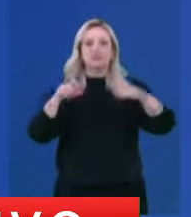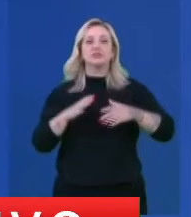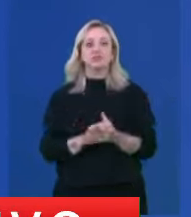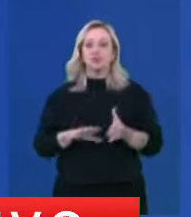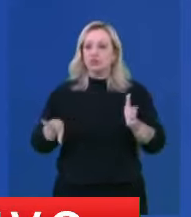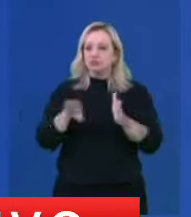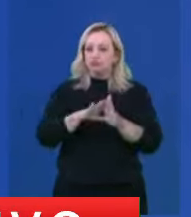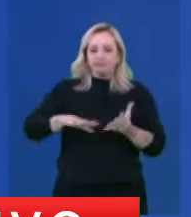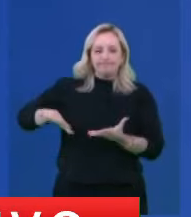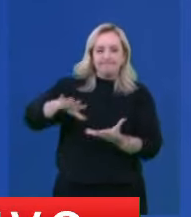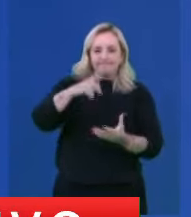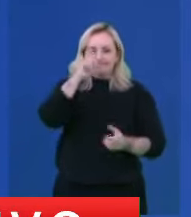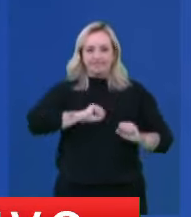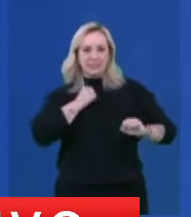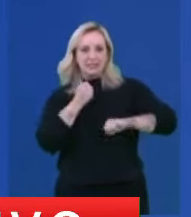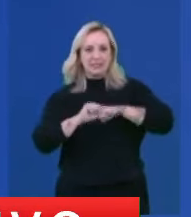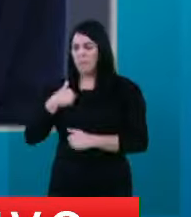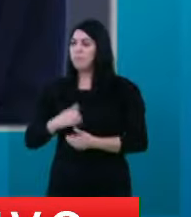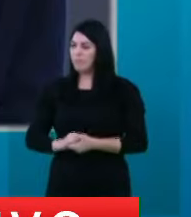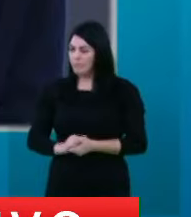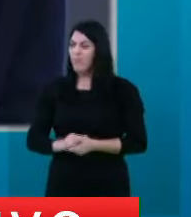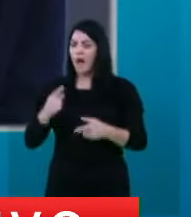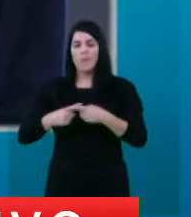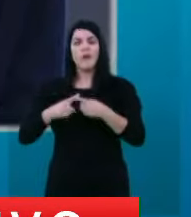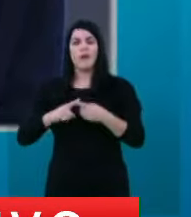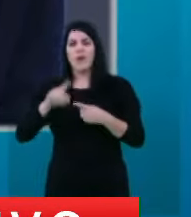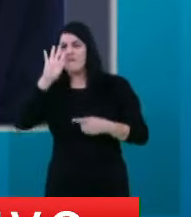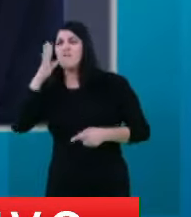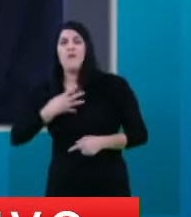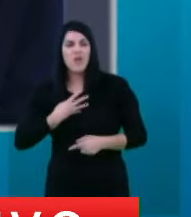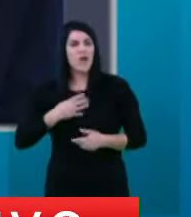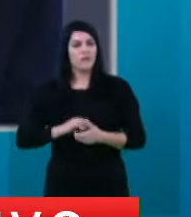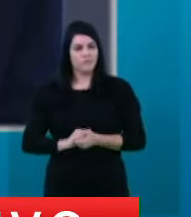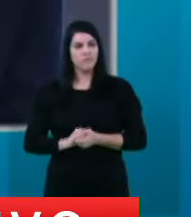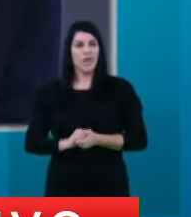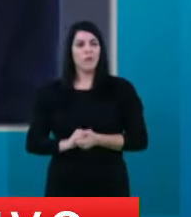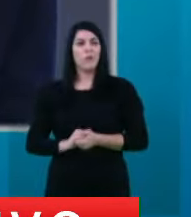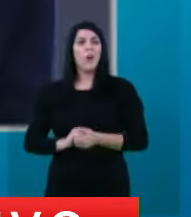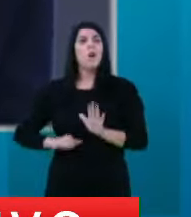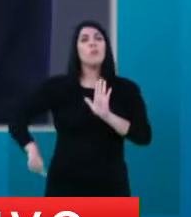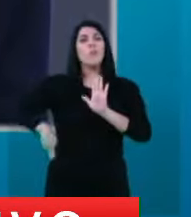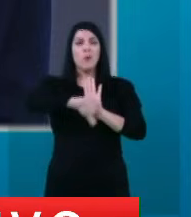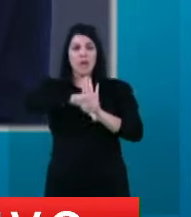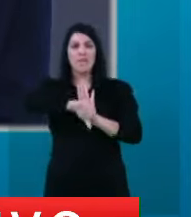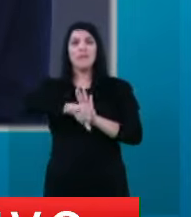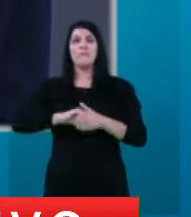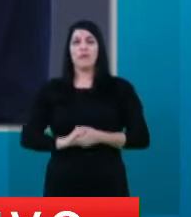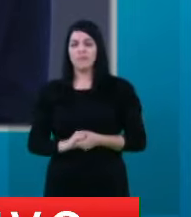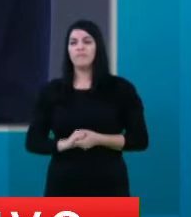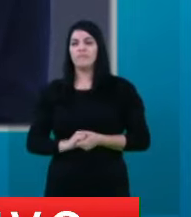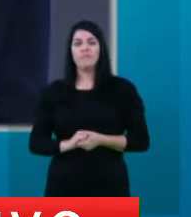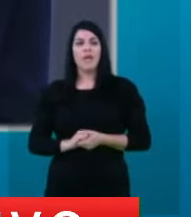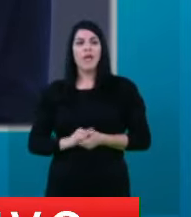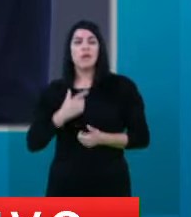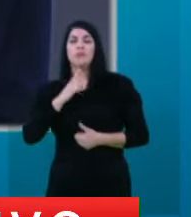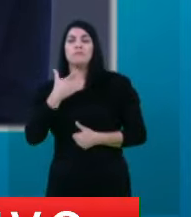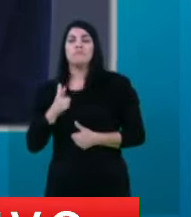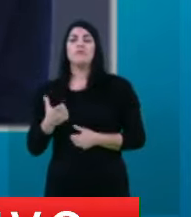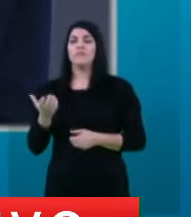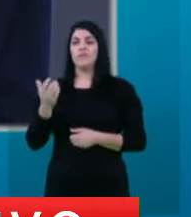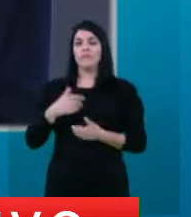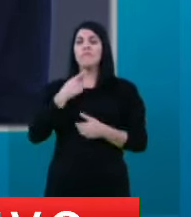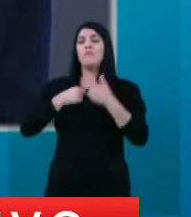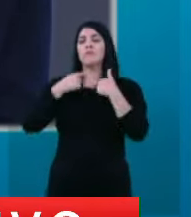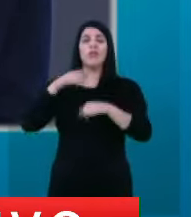nesse debate hoje realizado pela Rede TV com parceria com o portal Wall eh eu lembro Yuri de uma frase